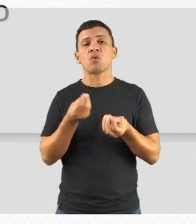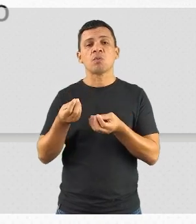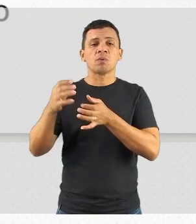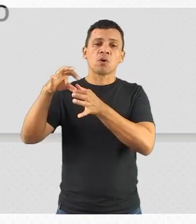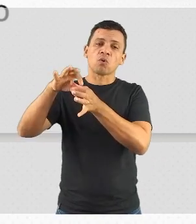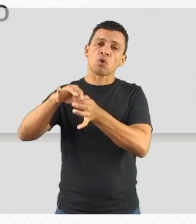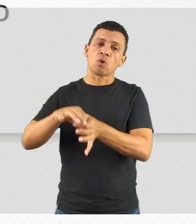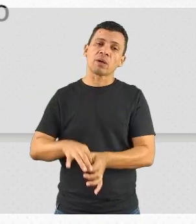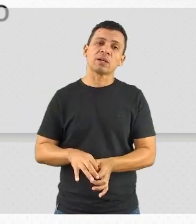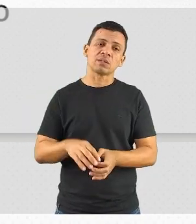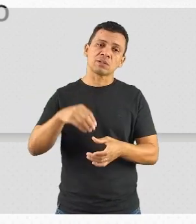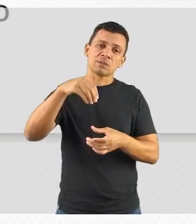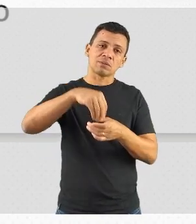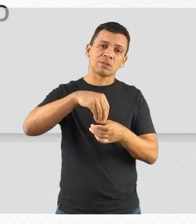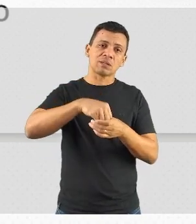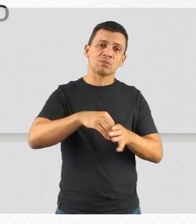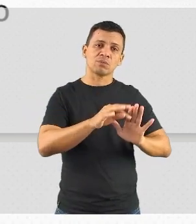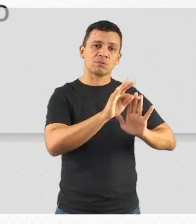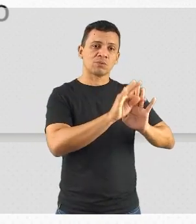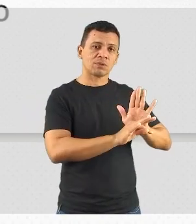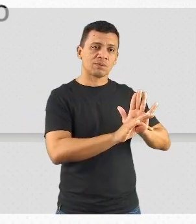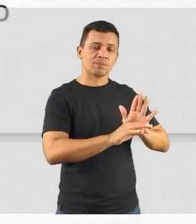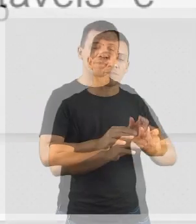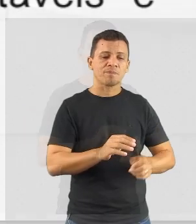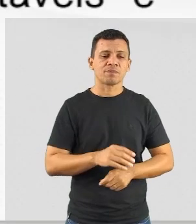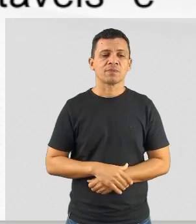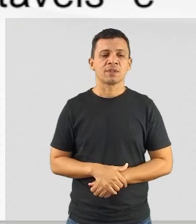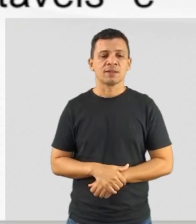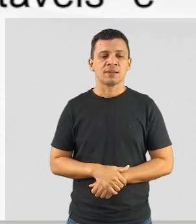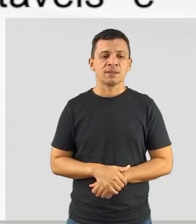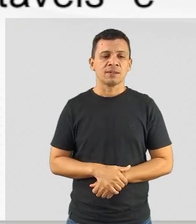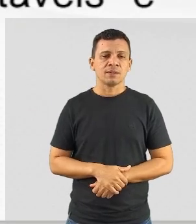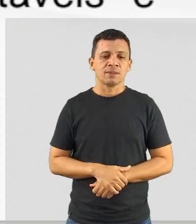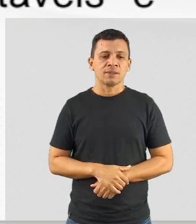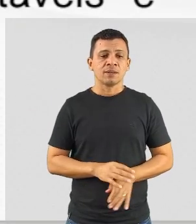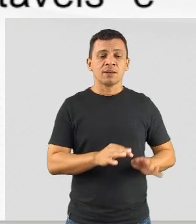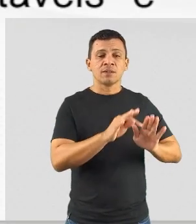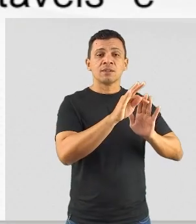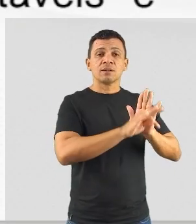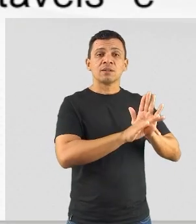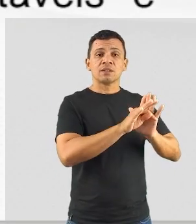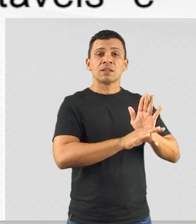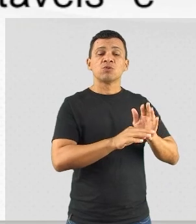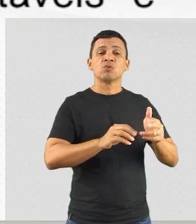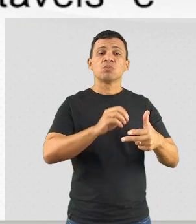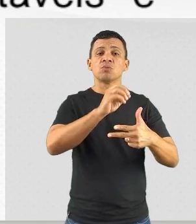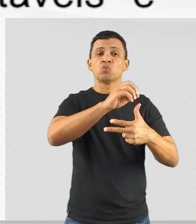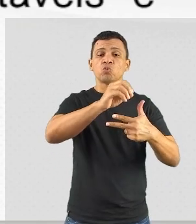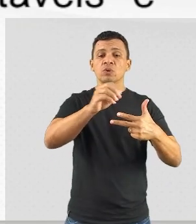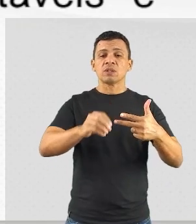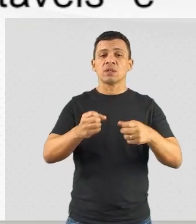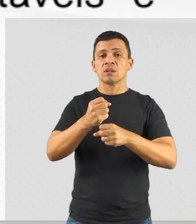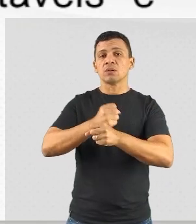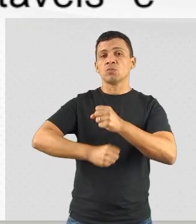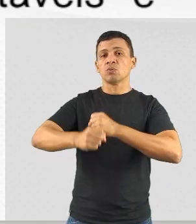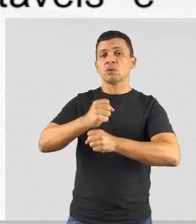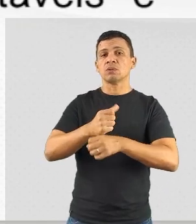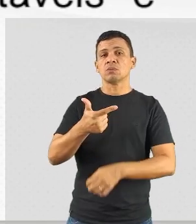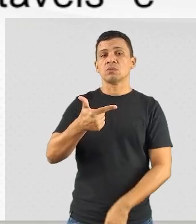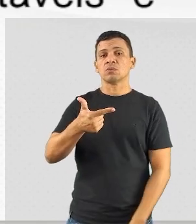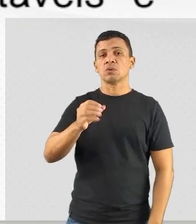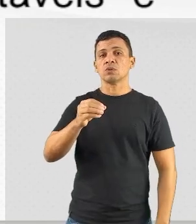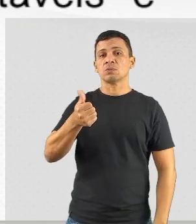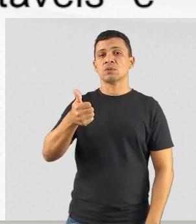coerência interna que é dentro do texto, né? Texto de um texto do tema do Enem 2018.